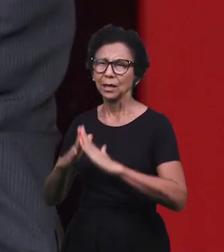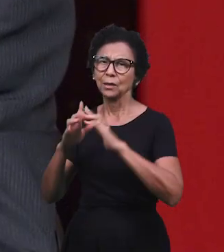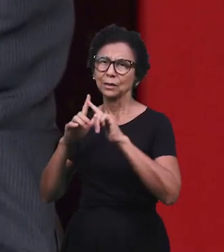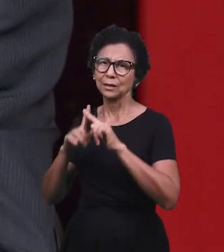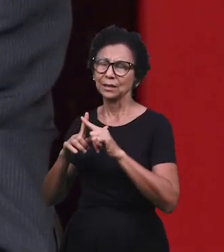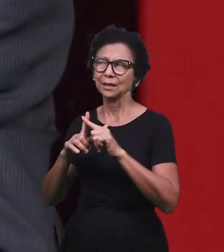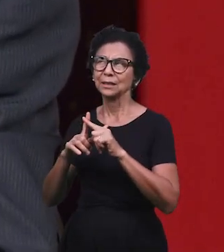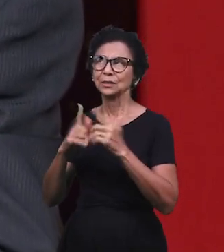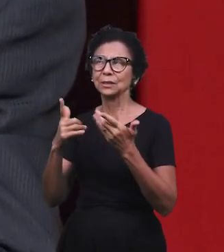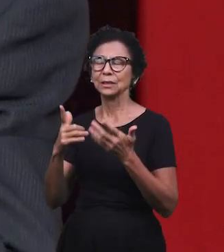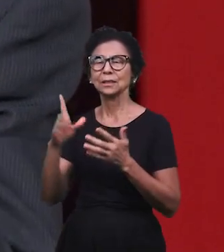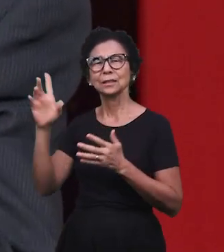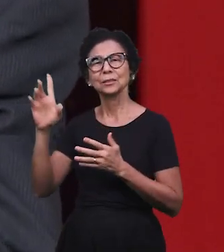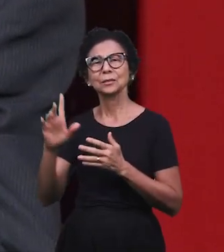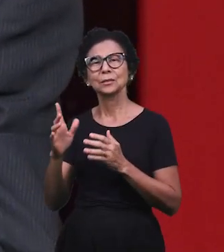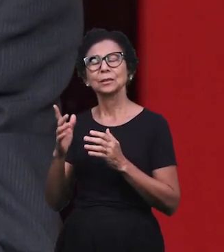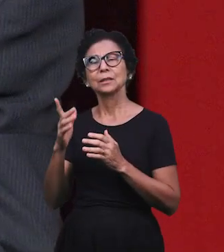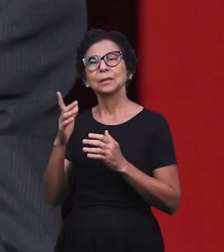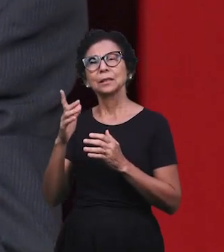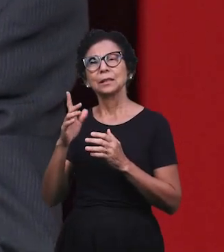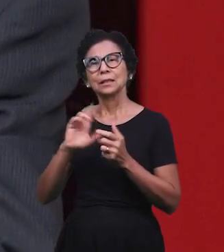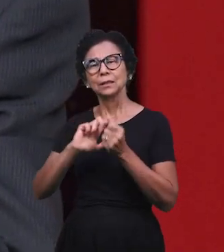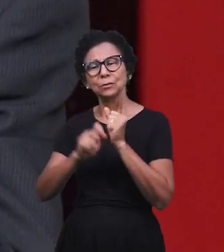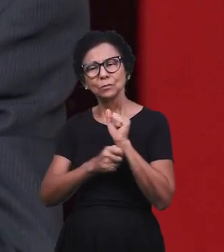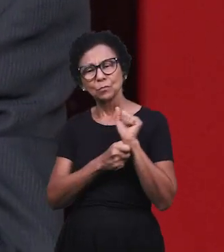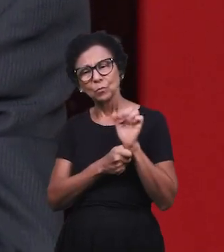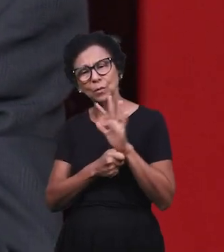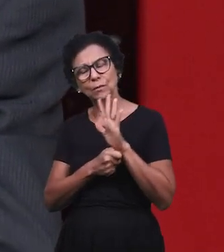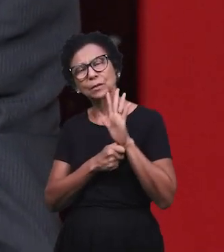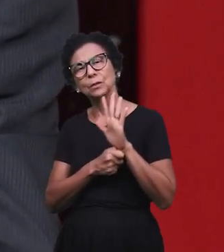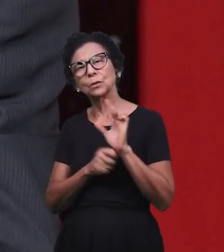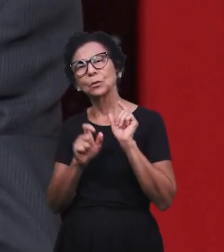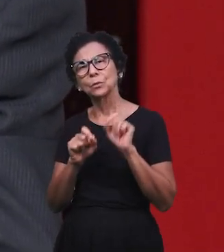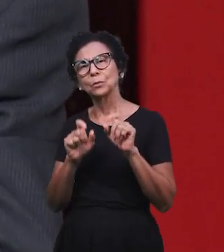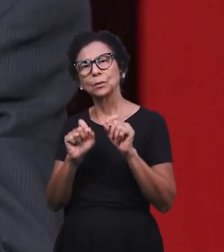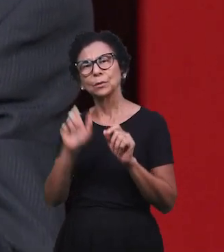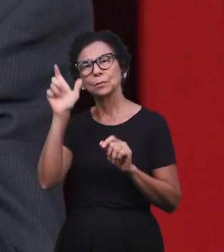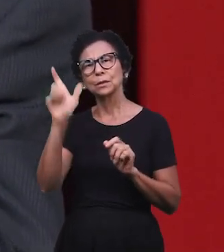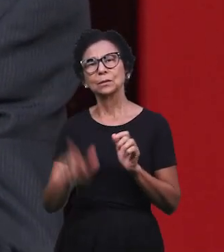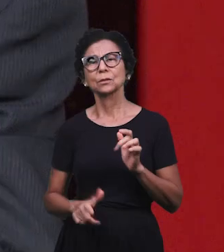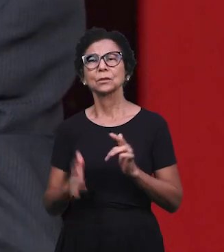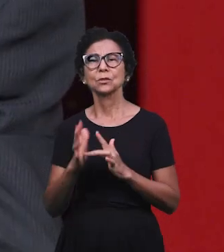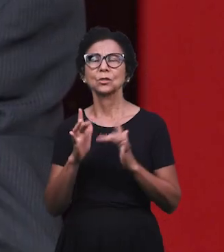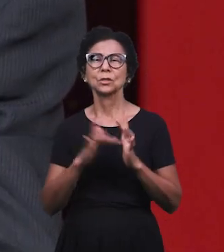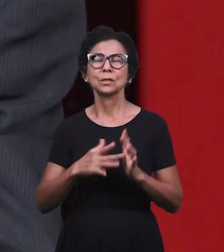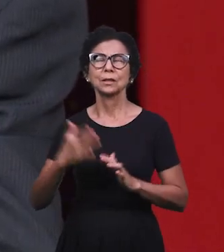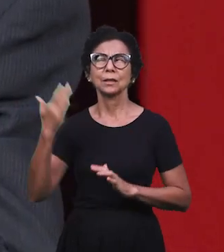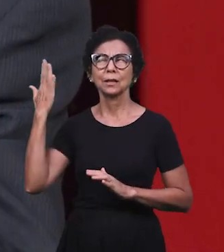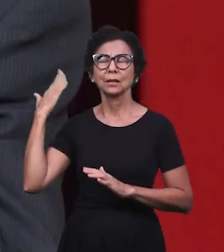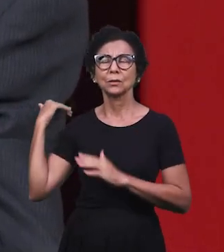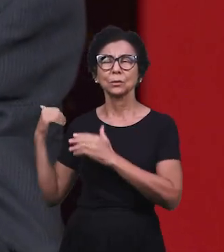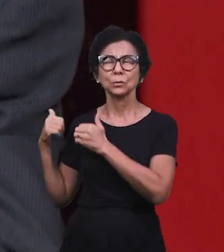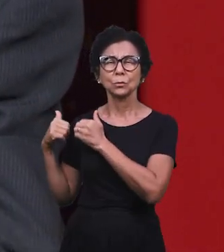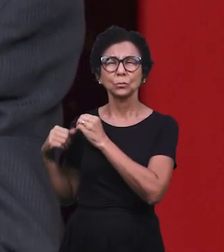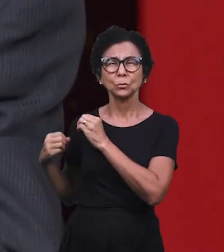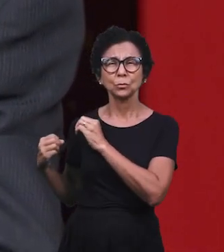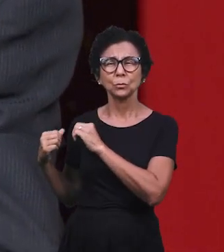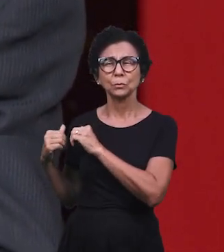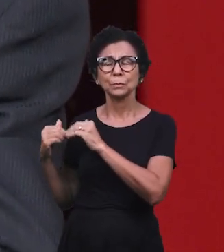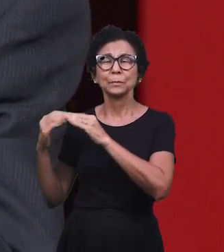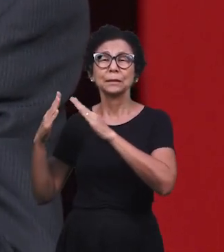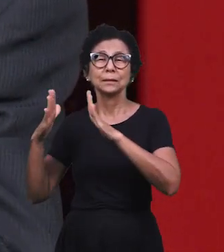Jesus. Então, quando nos voltamos para a palavra, nós vemos que desde o princípio, o Verbo de Deus, o próprio Senhor